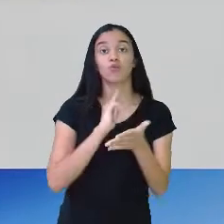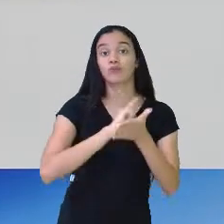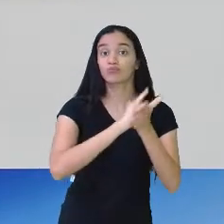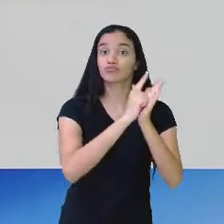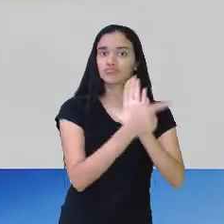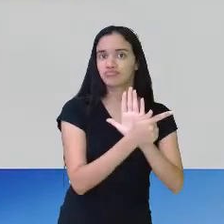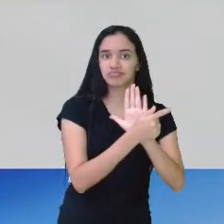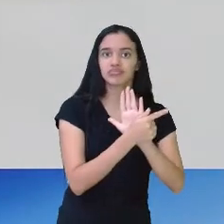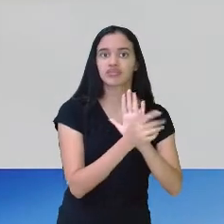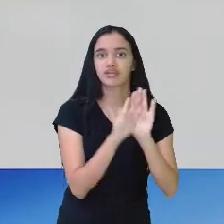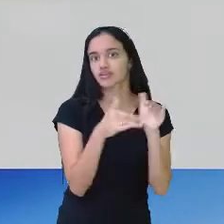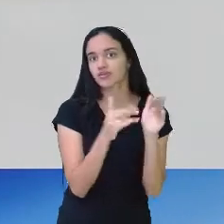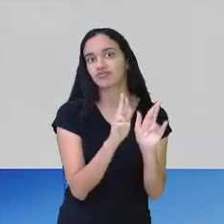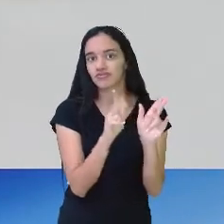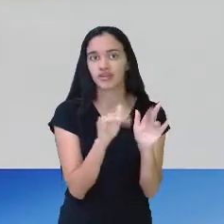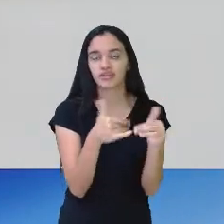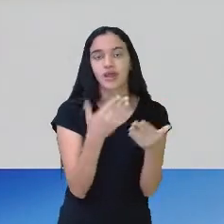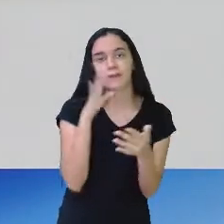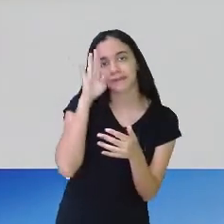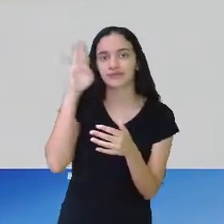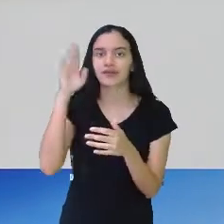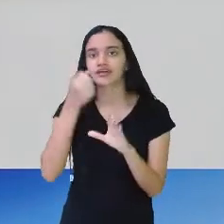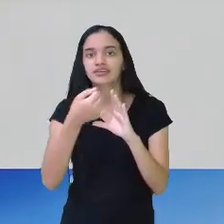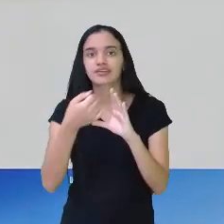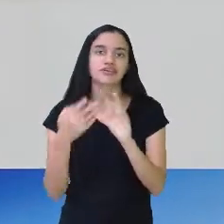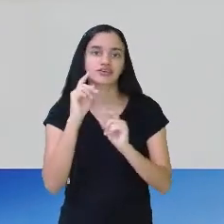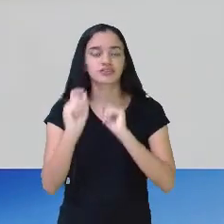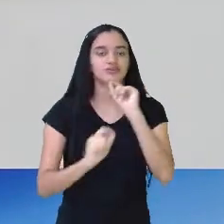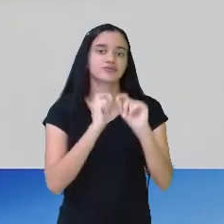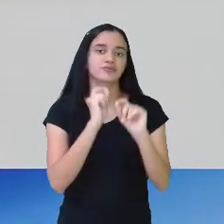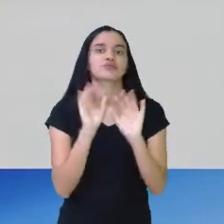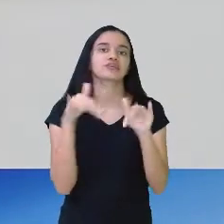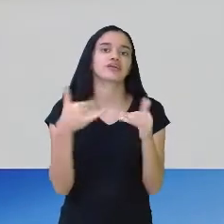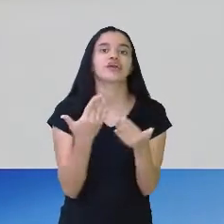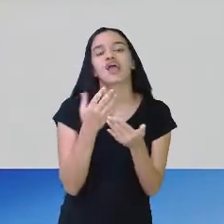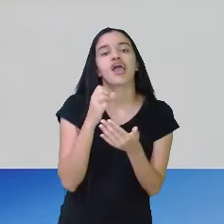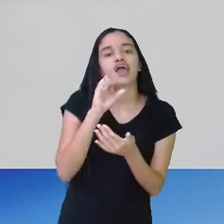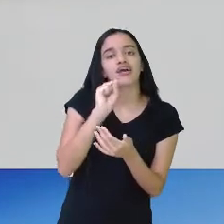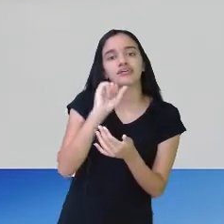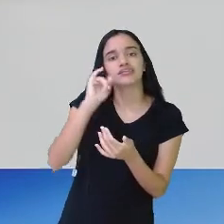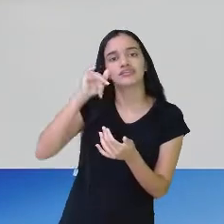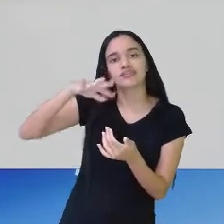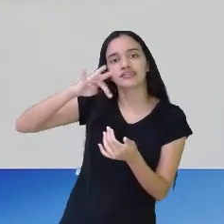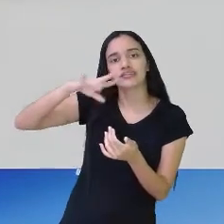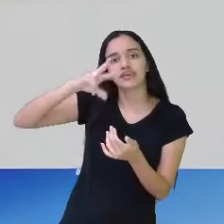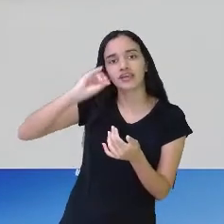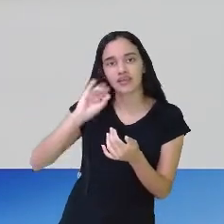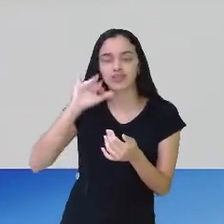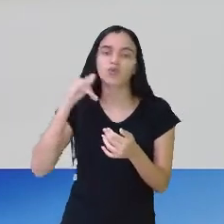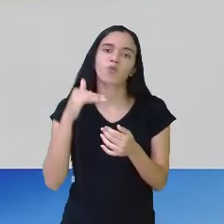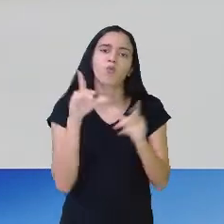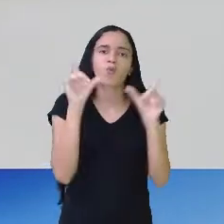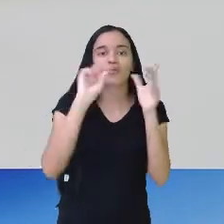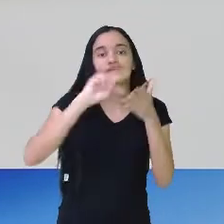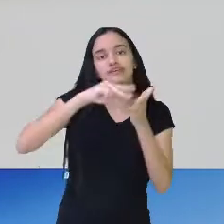gênero cuja uma das principais características é ser sintético, é ser muito pequeno.